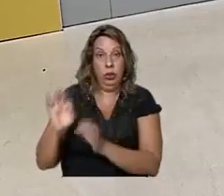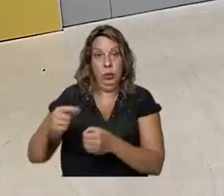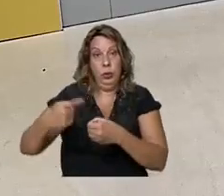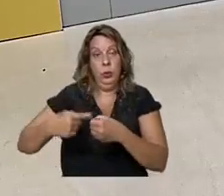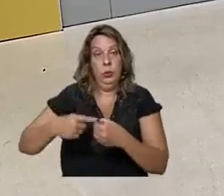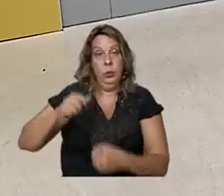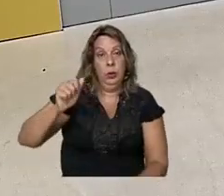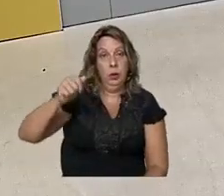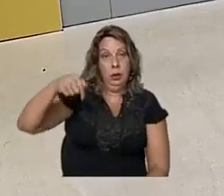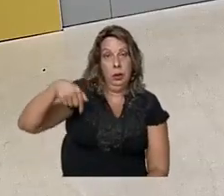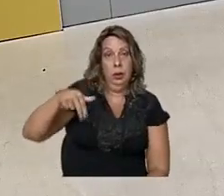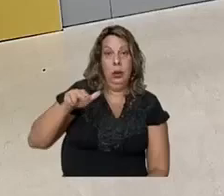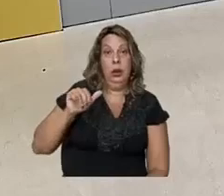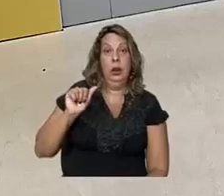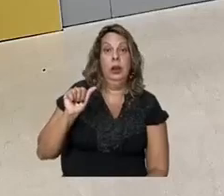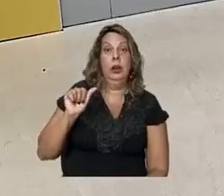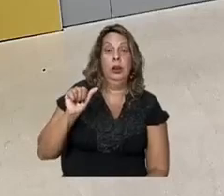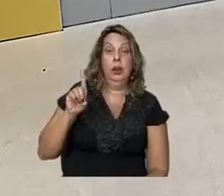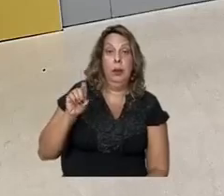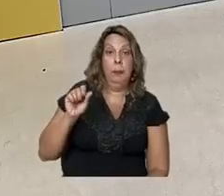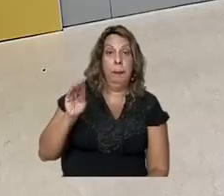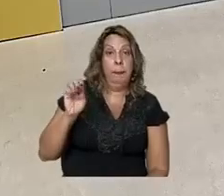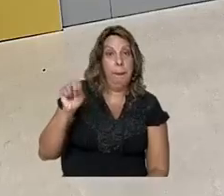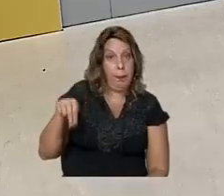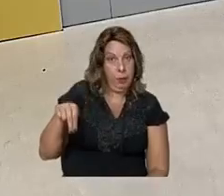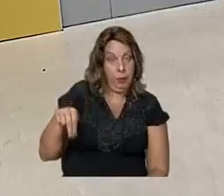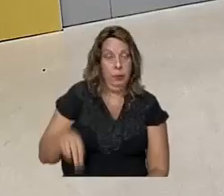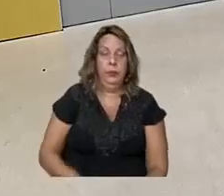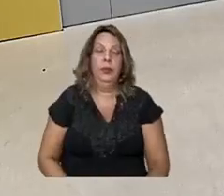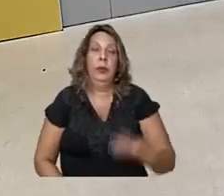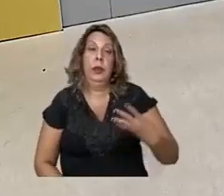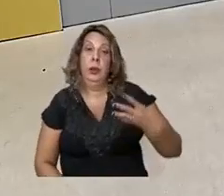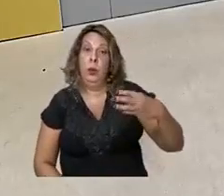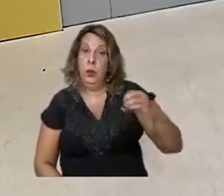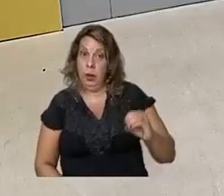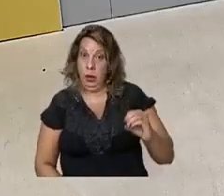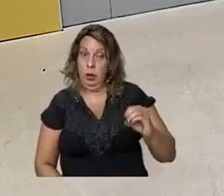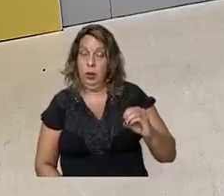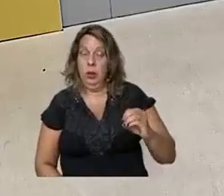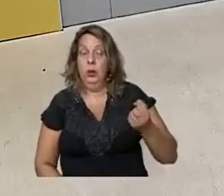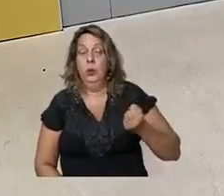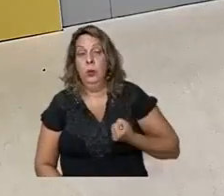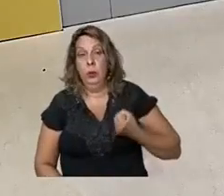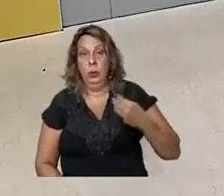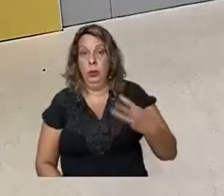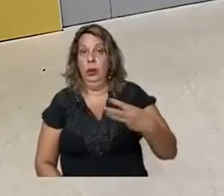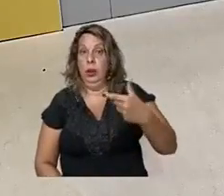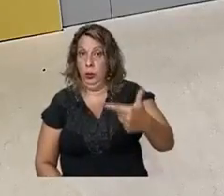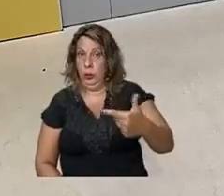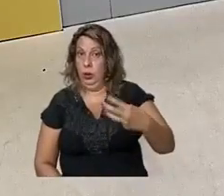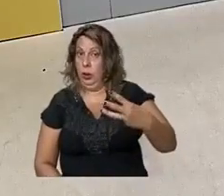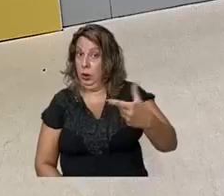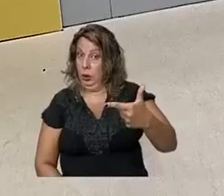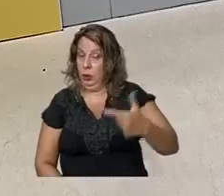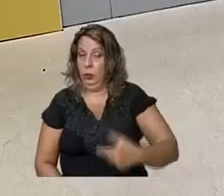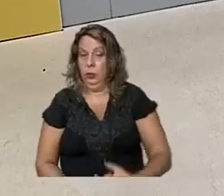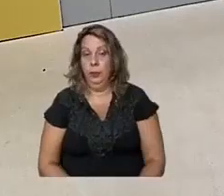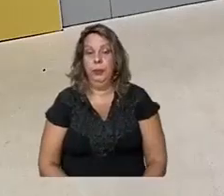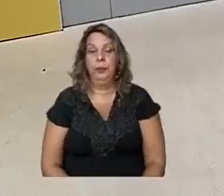40, 40, 40, 19, 5, 8, já chamei, chama agora 32, 32,